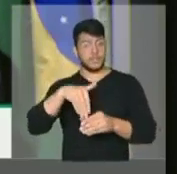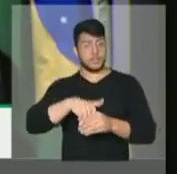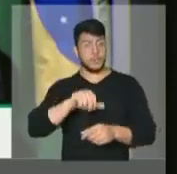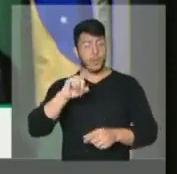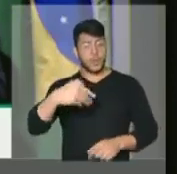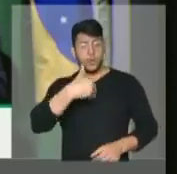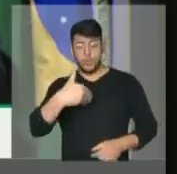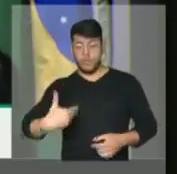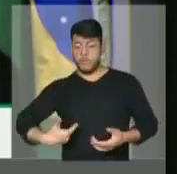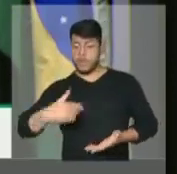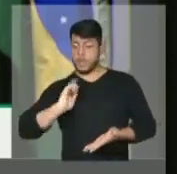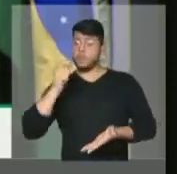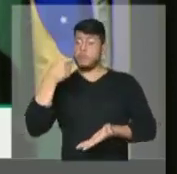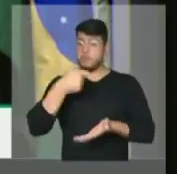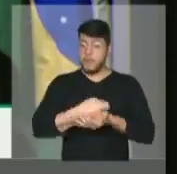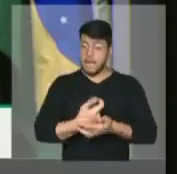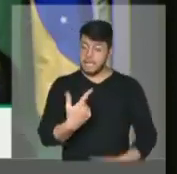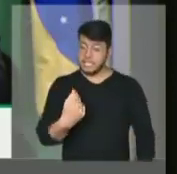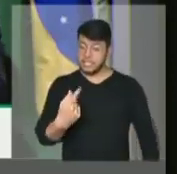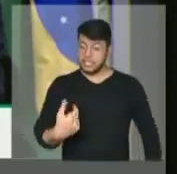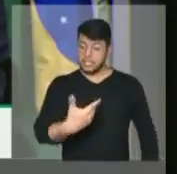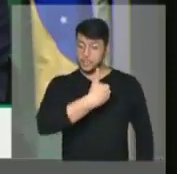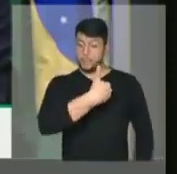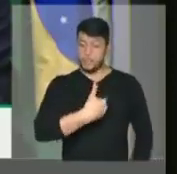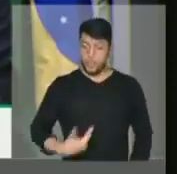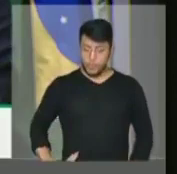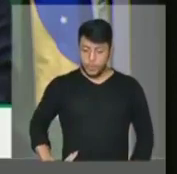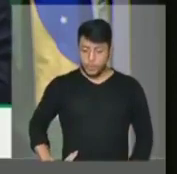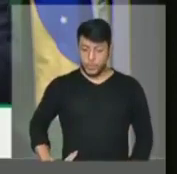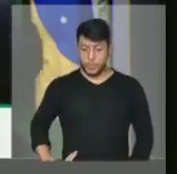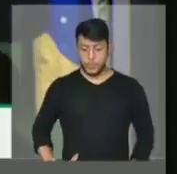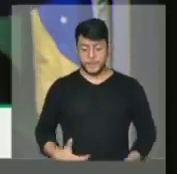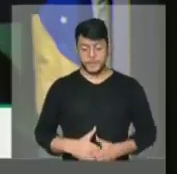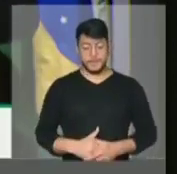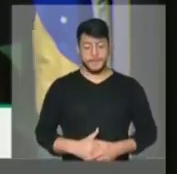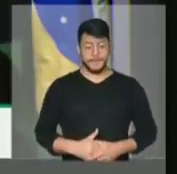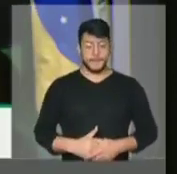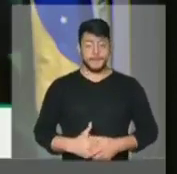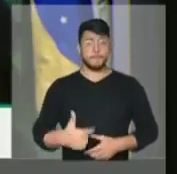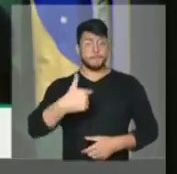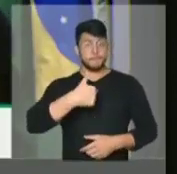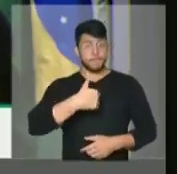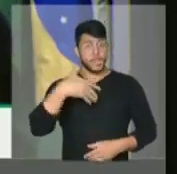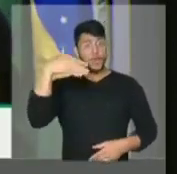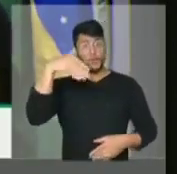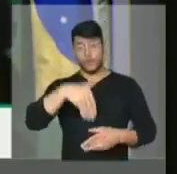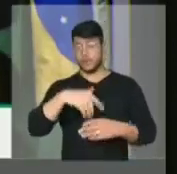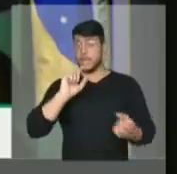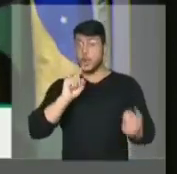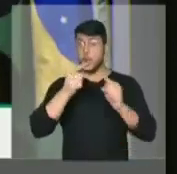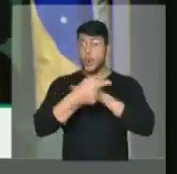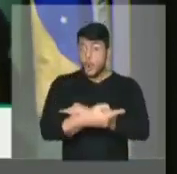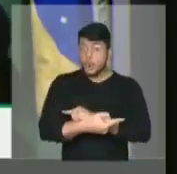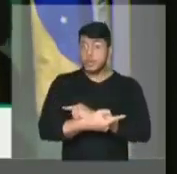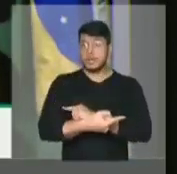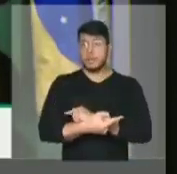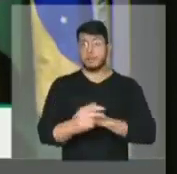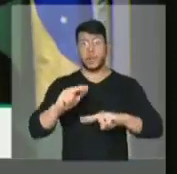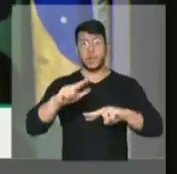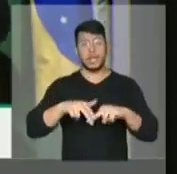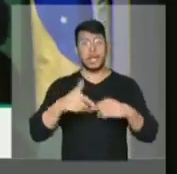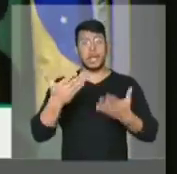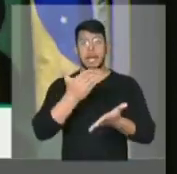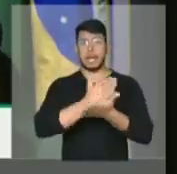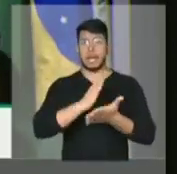pelo Estado, com recursos públicos, inclusive tive a oportunidade de votar contra quando acabaram